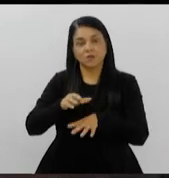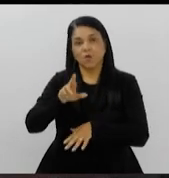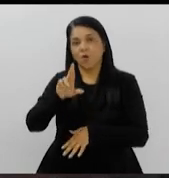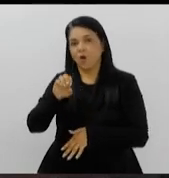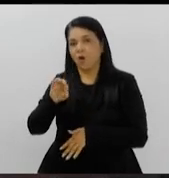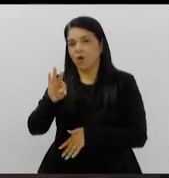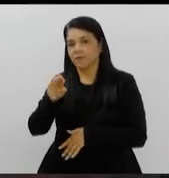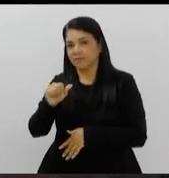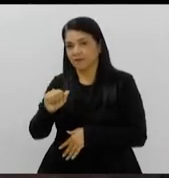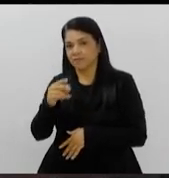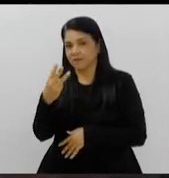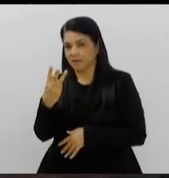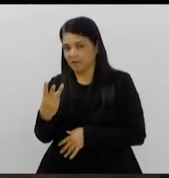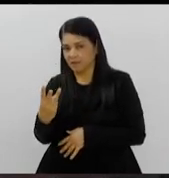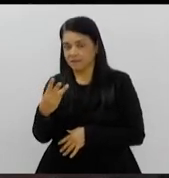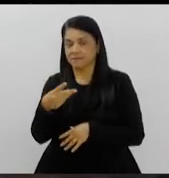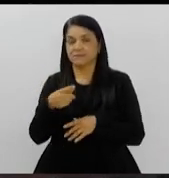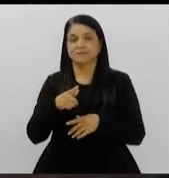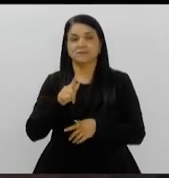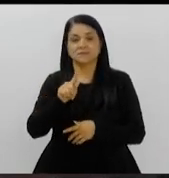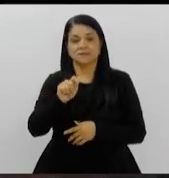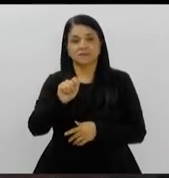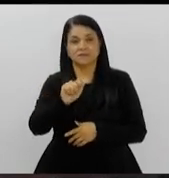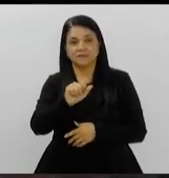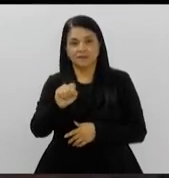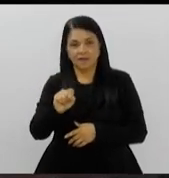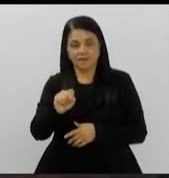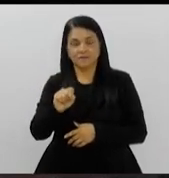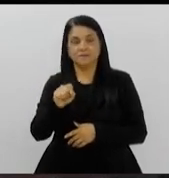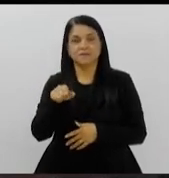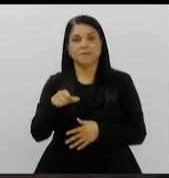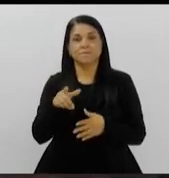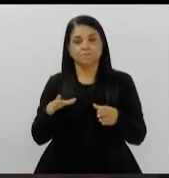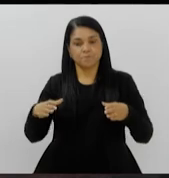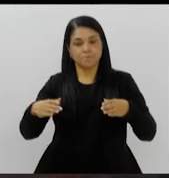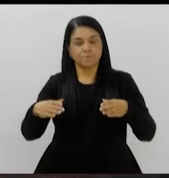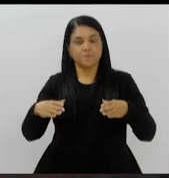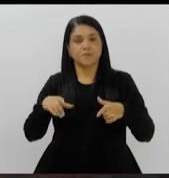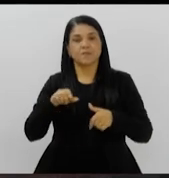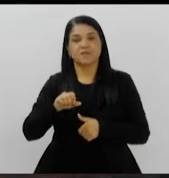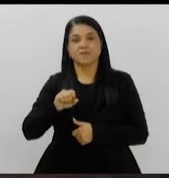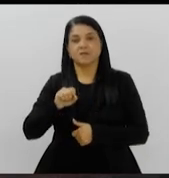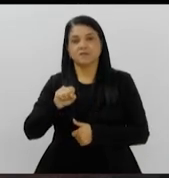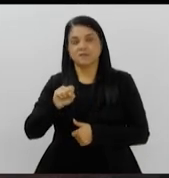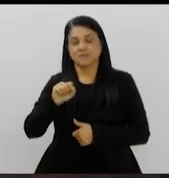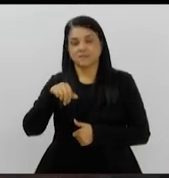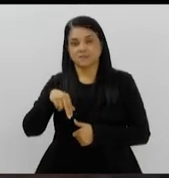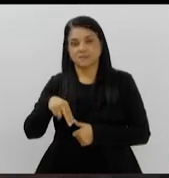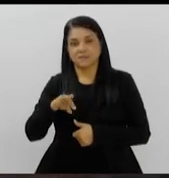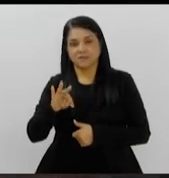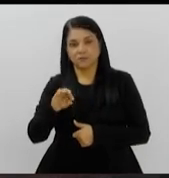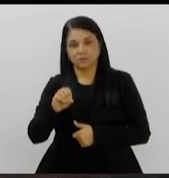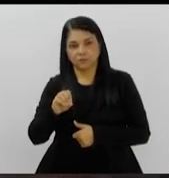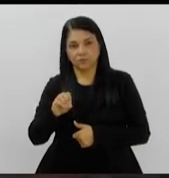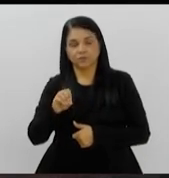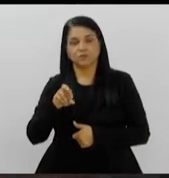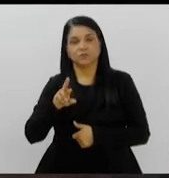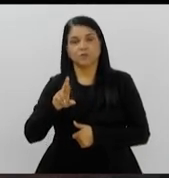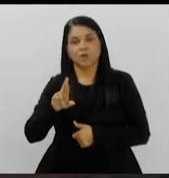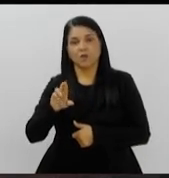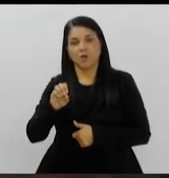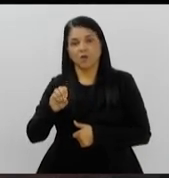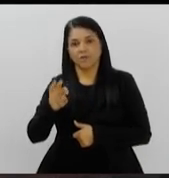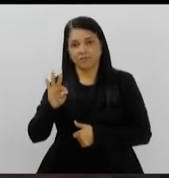receberá gás do pré-sal da Baía de Santos, transportado por meio do gasoduto da Rota 3, que